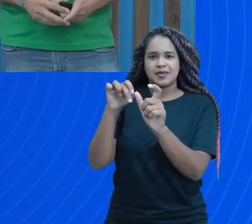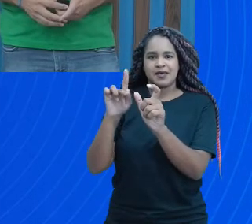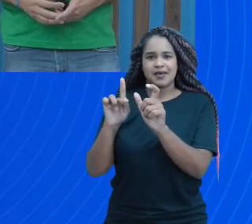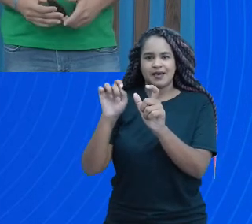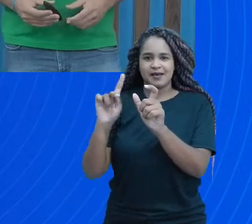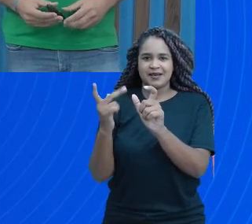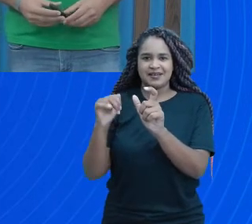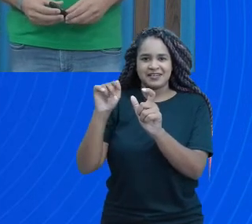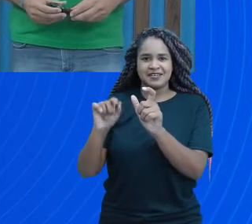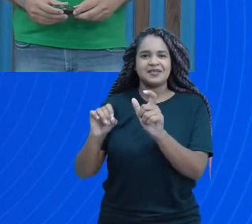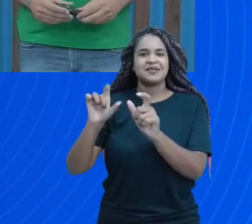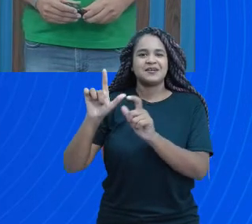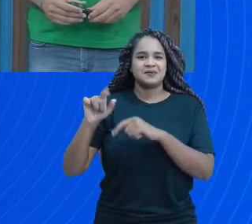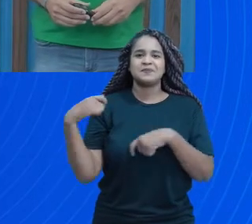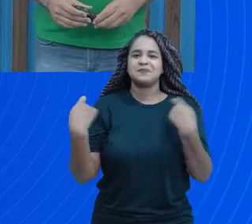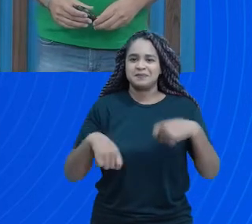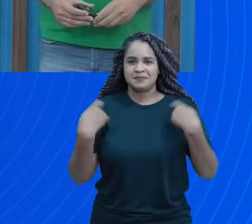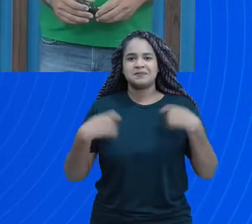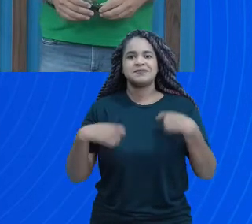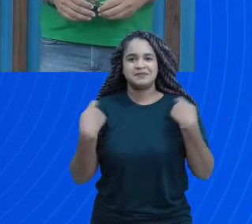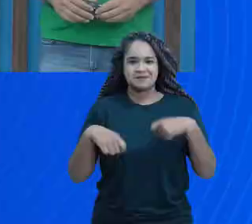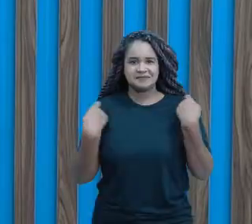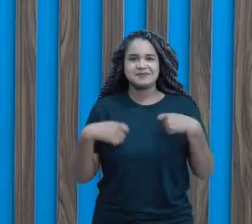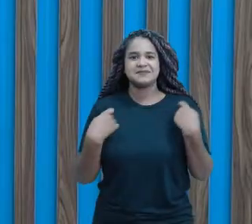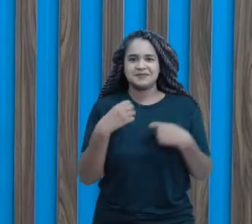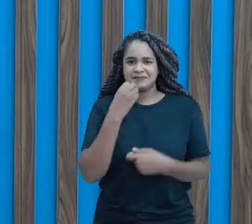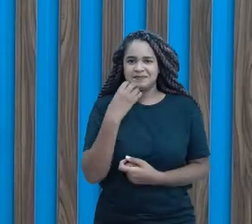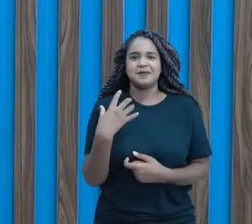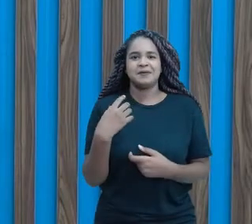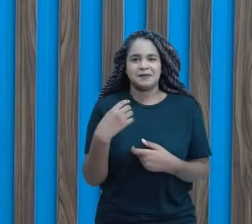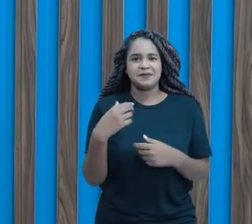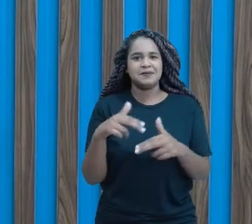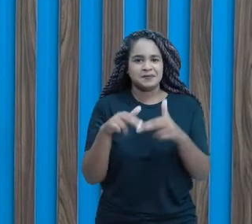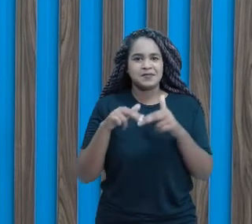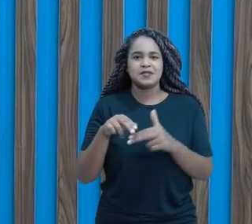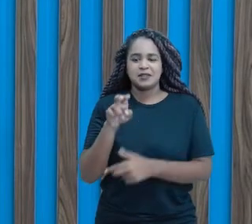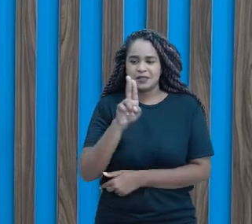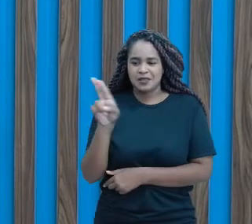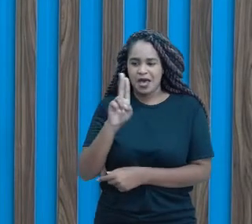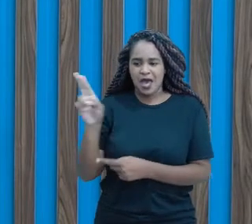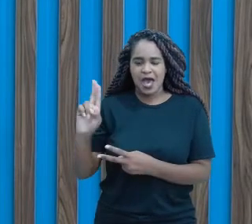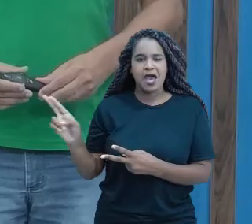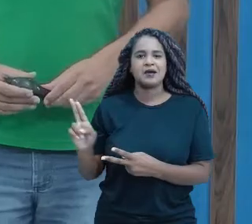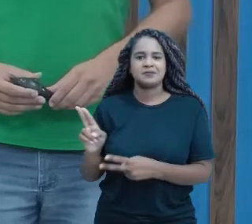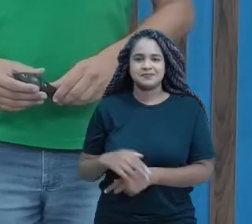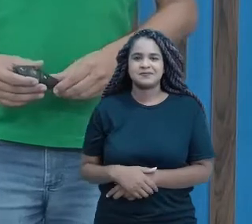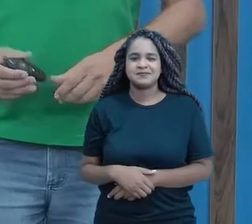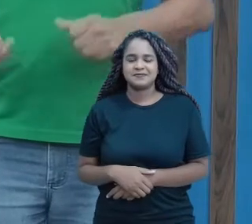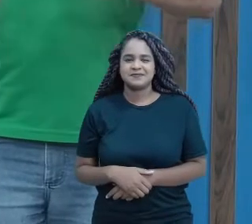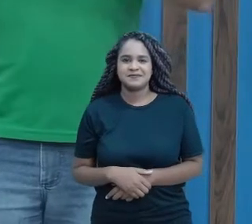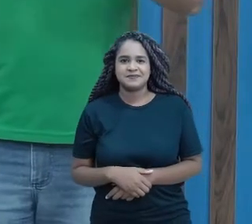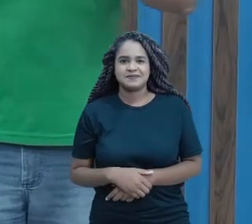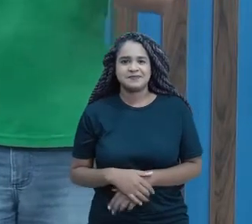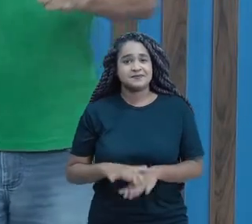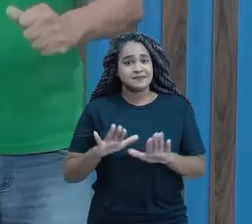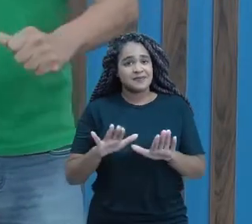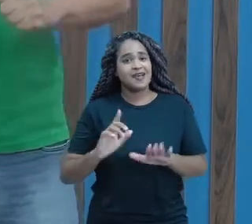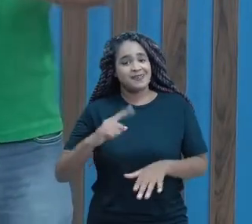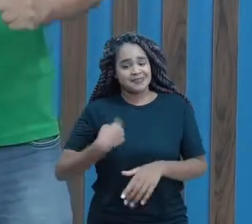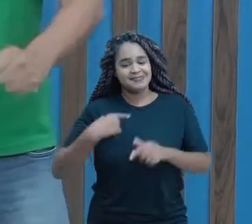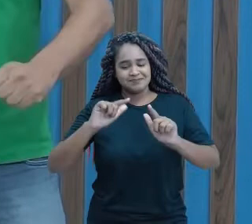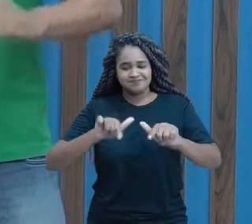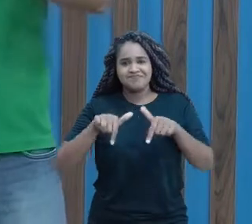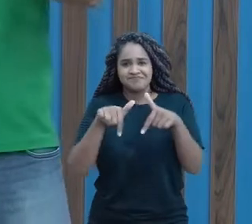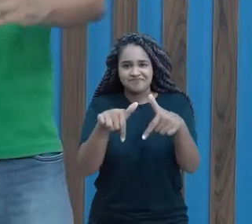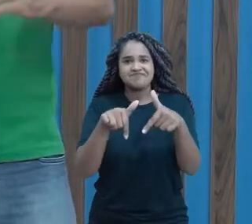para fazer esse esforço, né? Para dizer russo. o nome do. Mas enfim, né? Então é a nossa luta aqui, tá